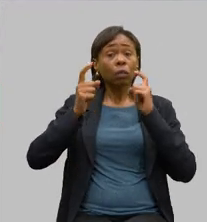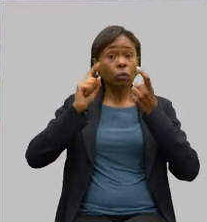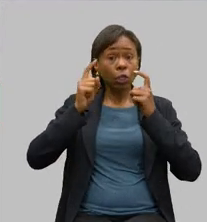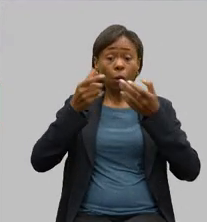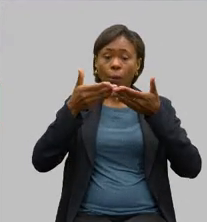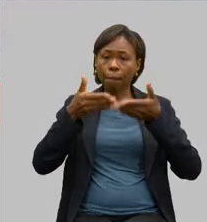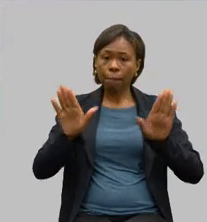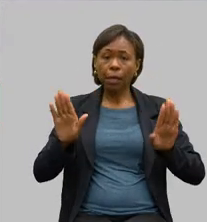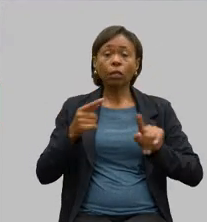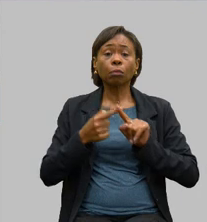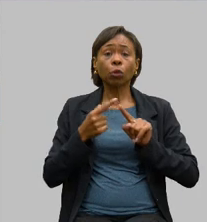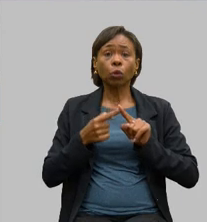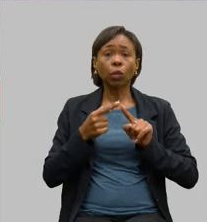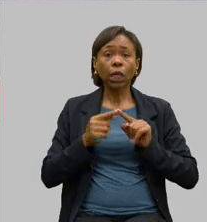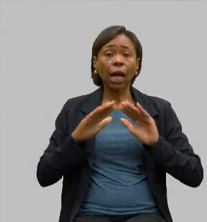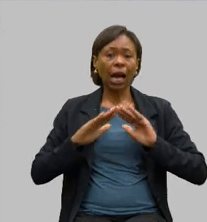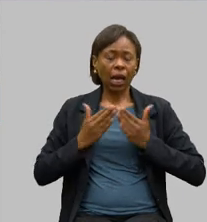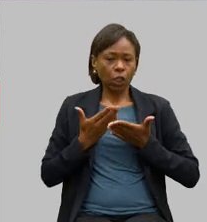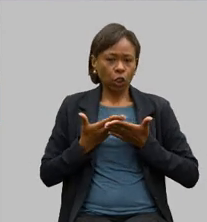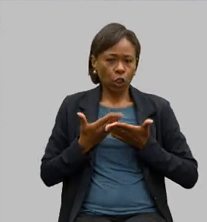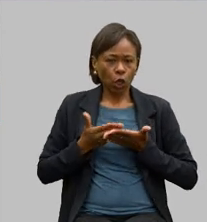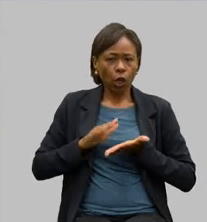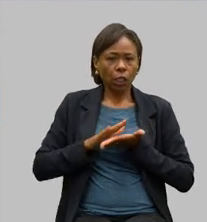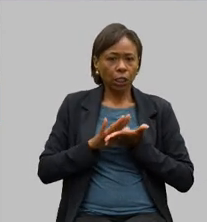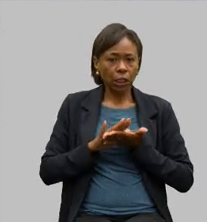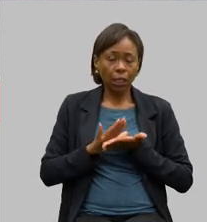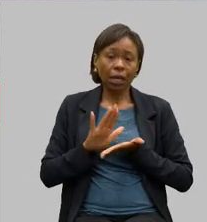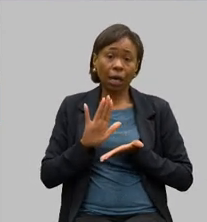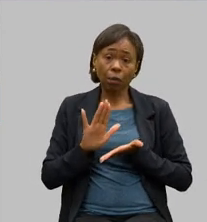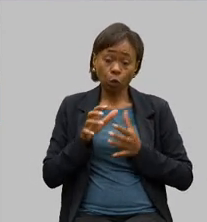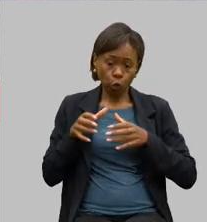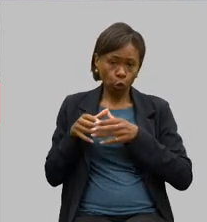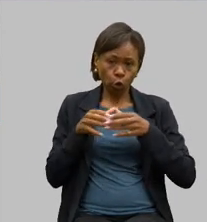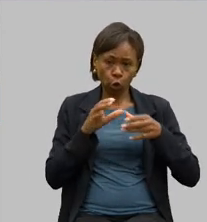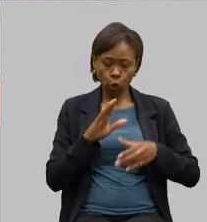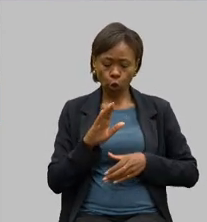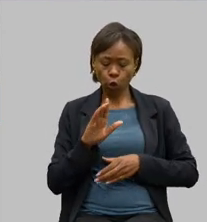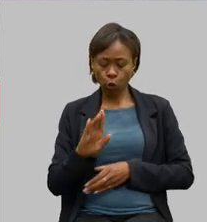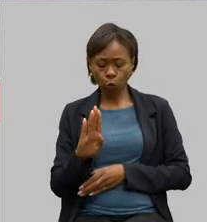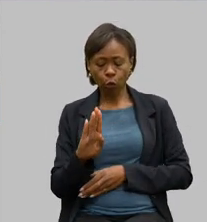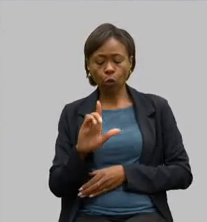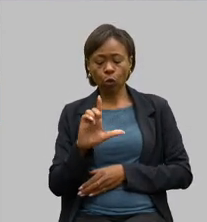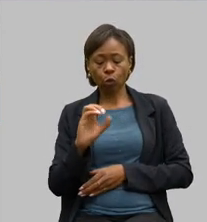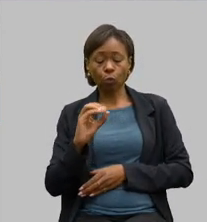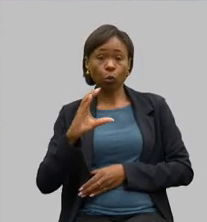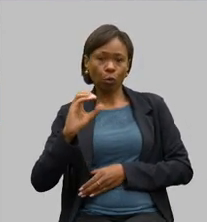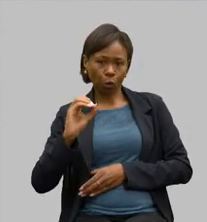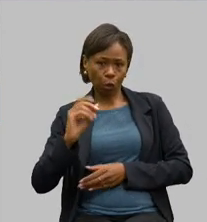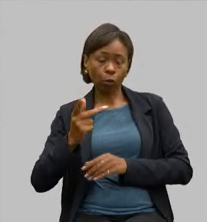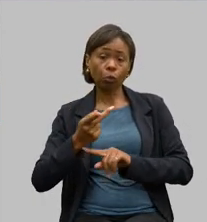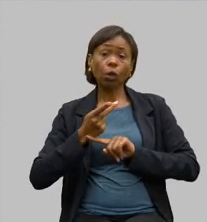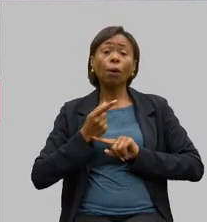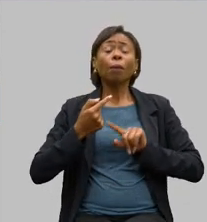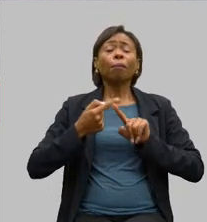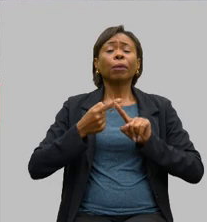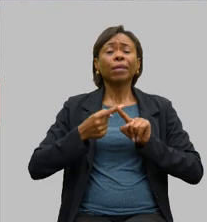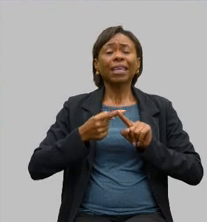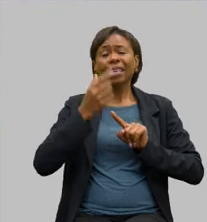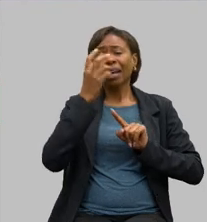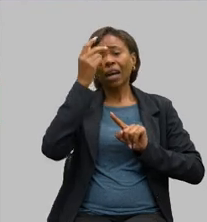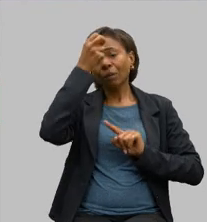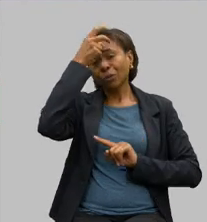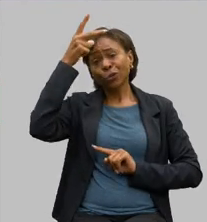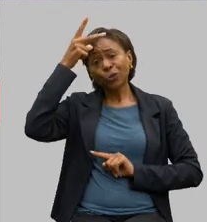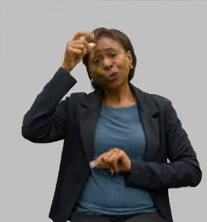escolas Estamos nos procurado que eu acho que o problema é até maior os blocos é porque há mudança de gestão nas prefeituras todas